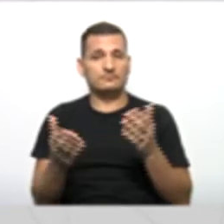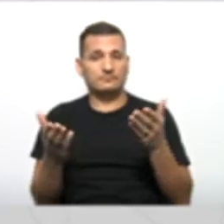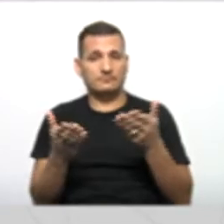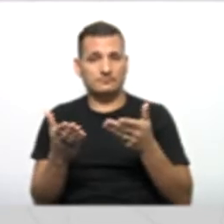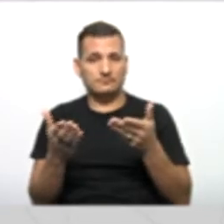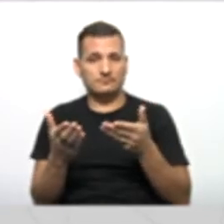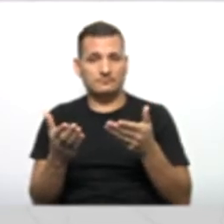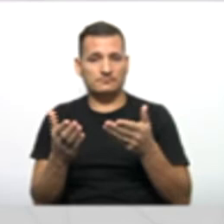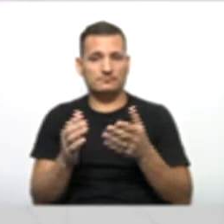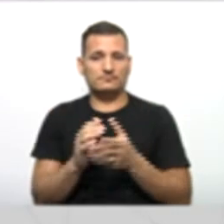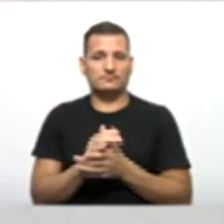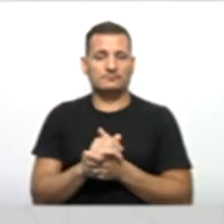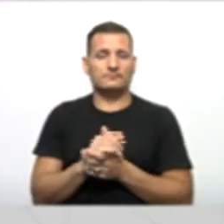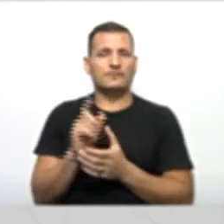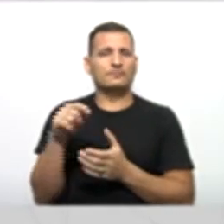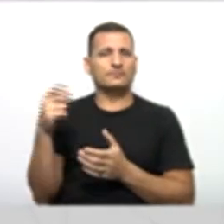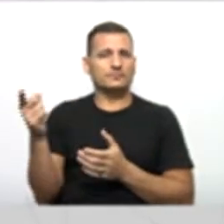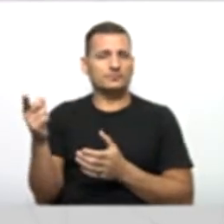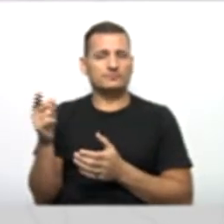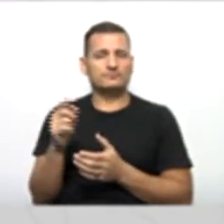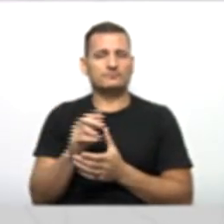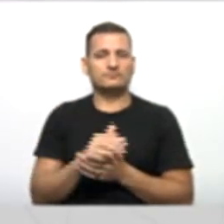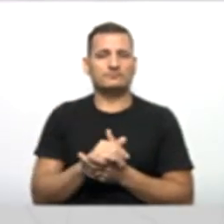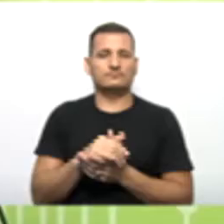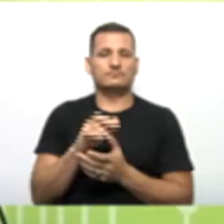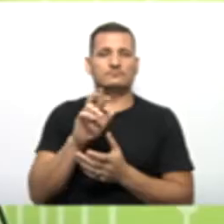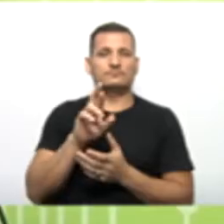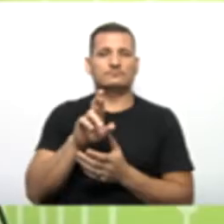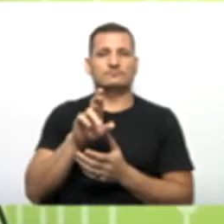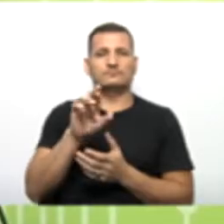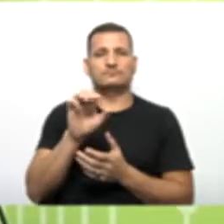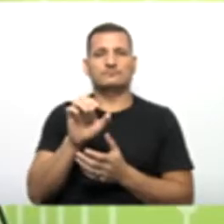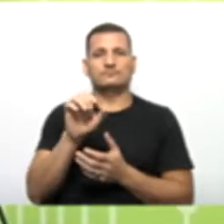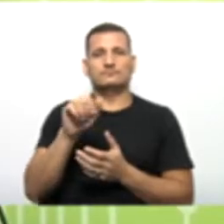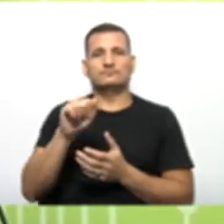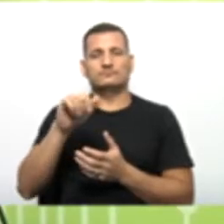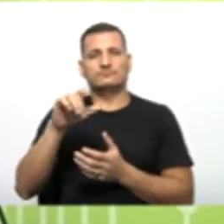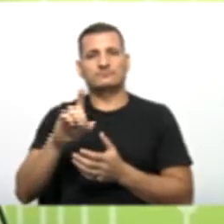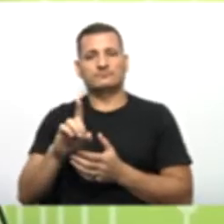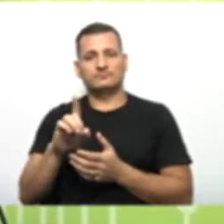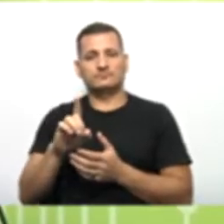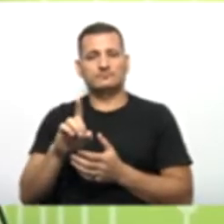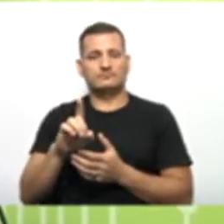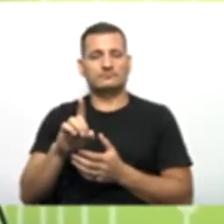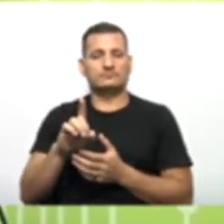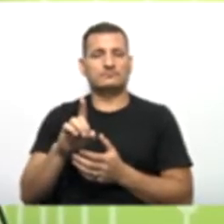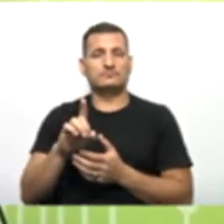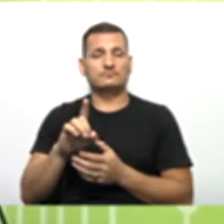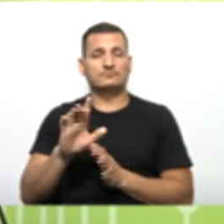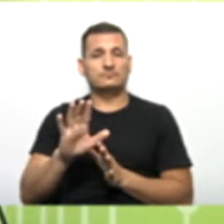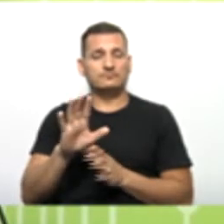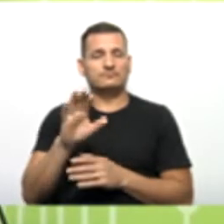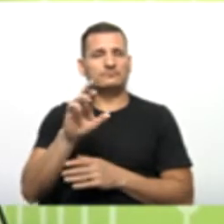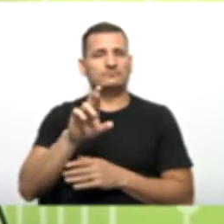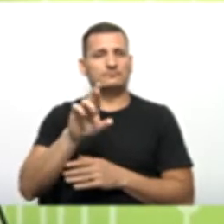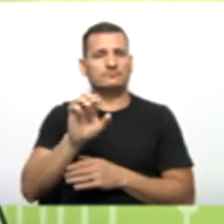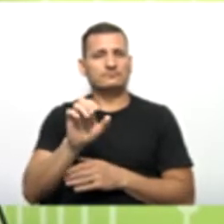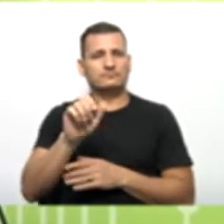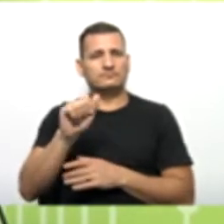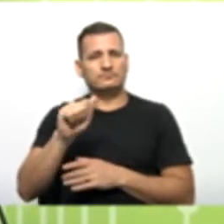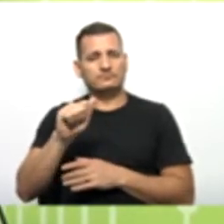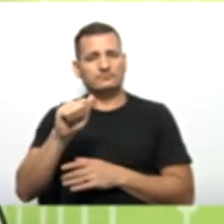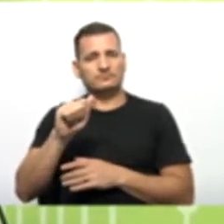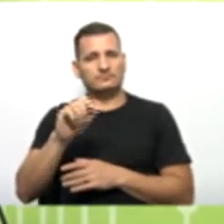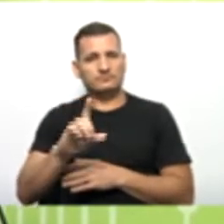partir pro próximo a letrinha do nosso crude que é o ride certo dentro do ride nós vamos ver o